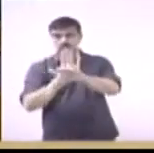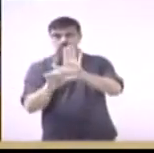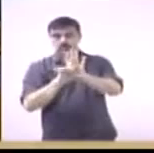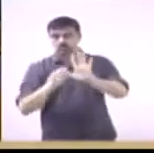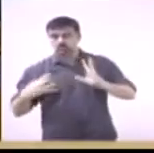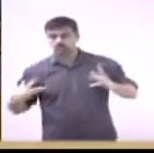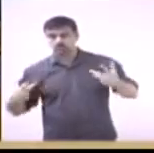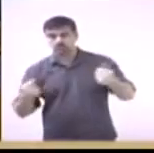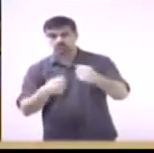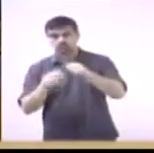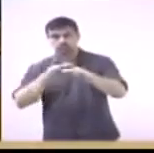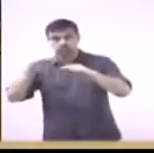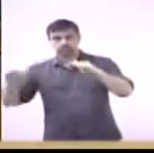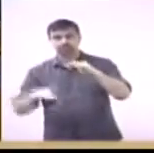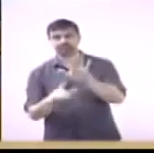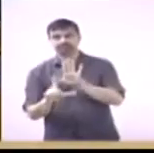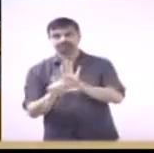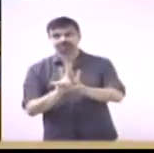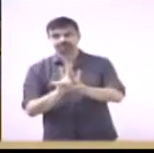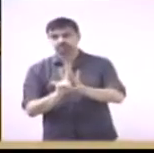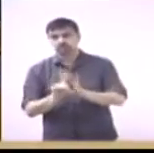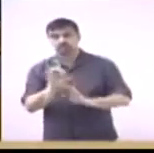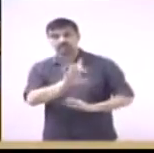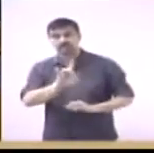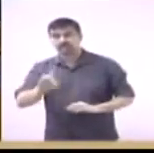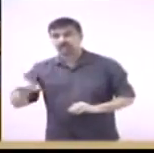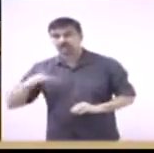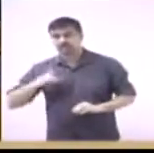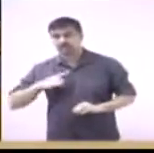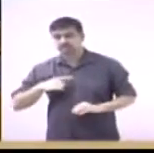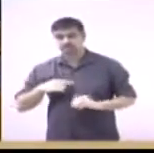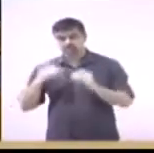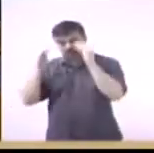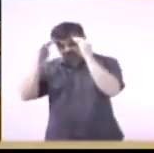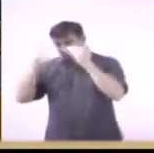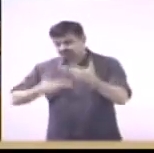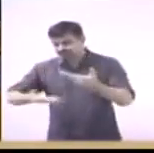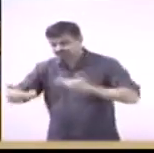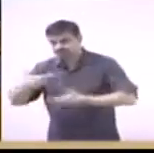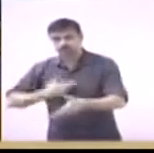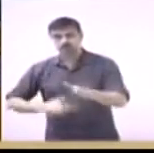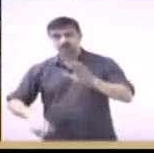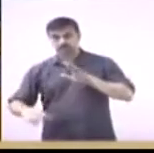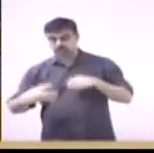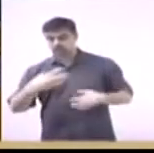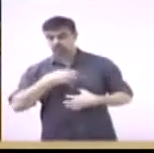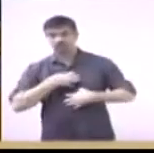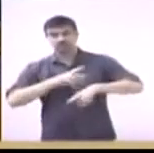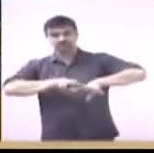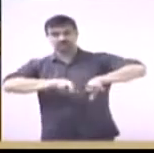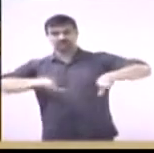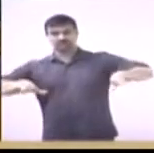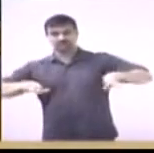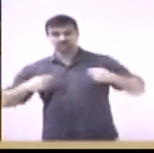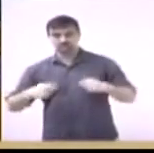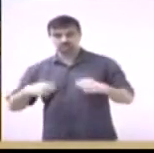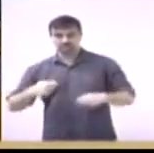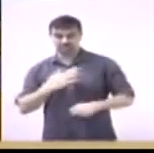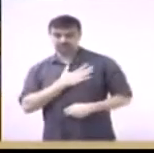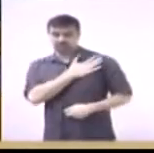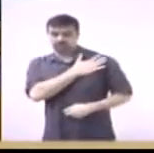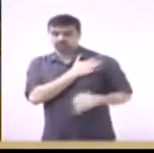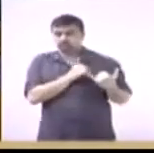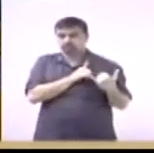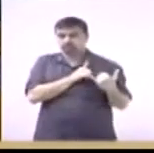e cada um respeitando as suas desigualdades. A Constituição Federal é bem clara nesse